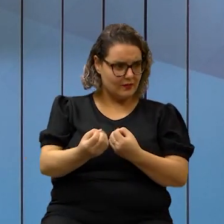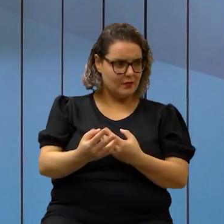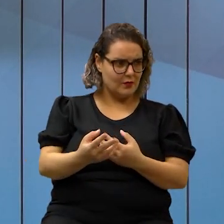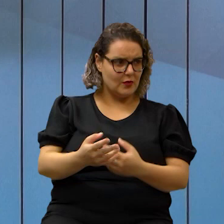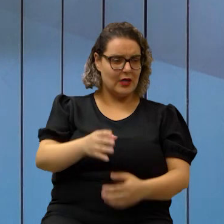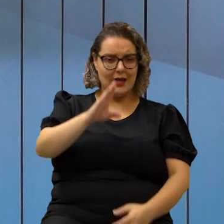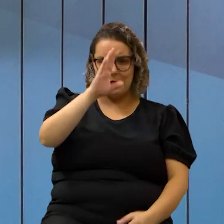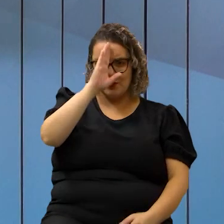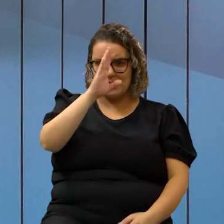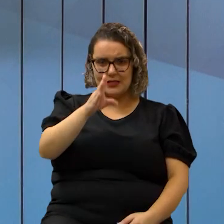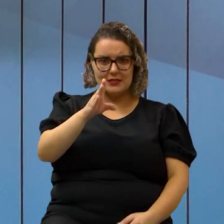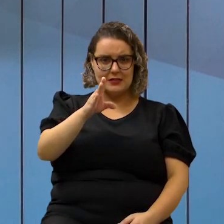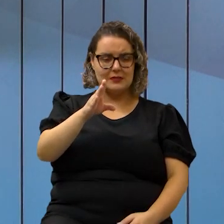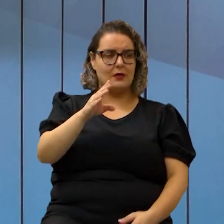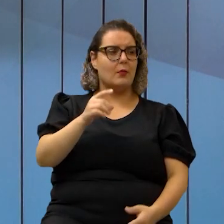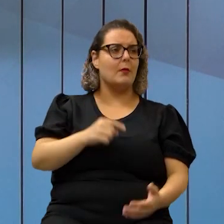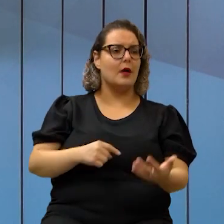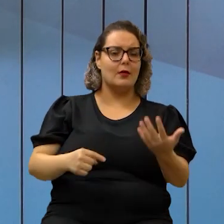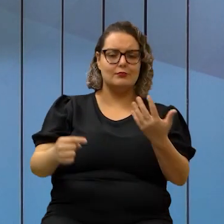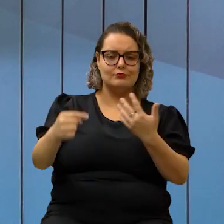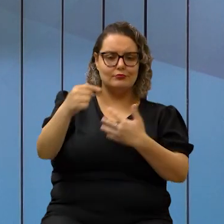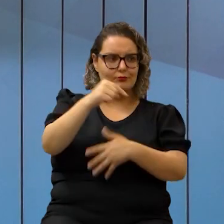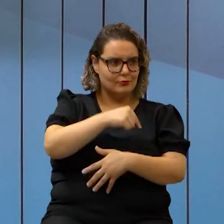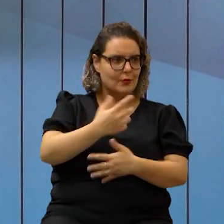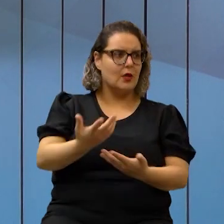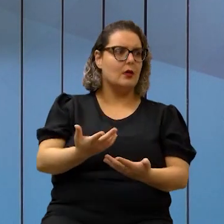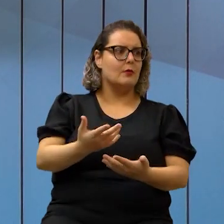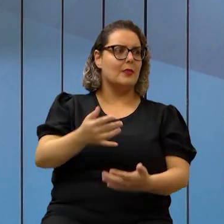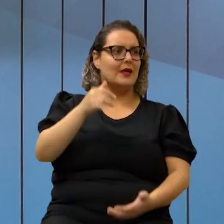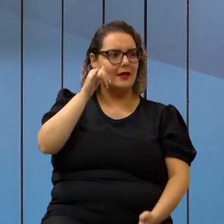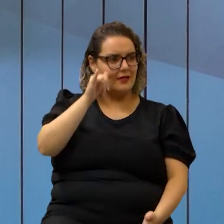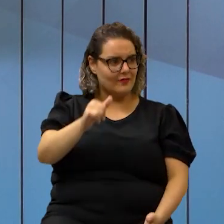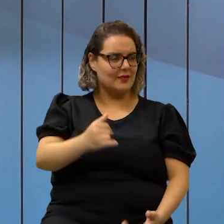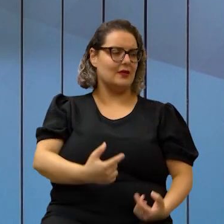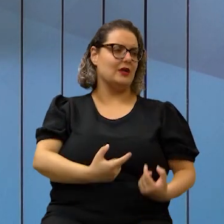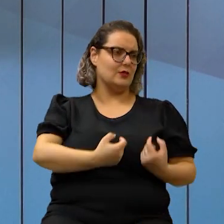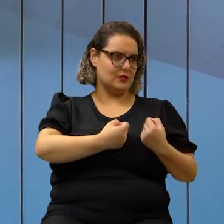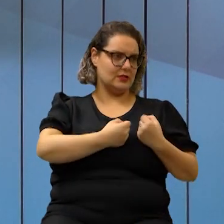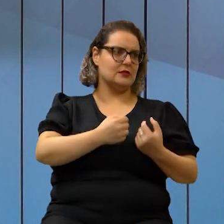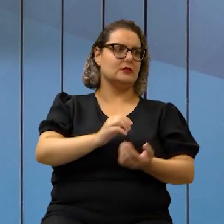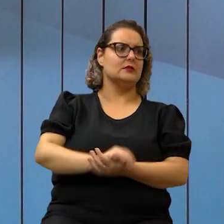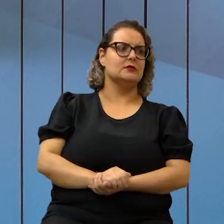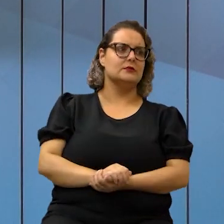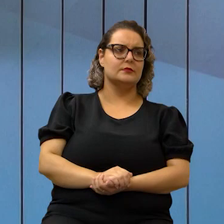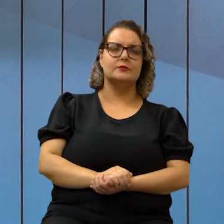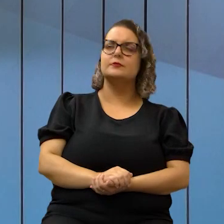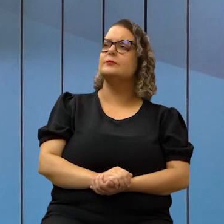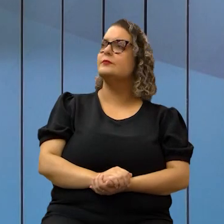o principal ponto para a detecção precoce do câncer de mama?